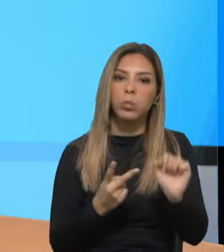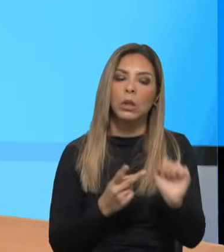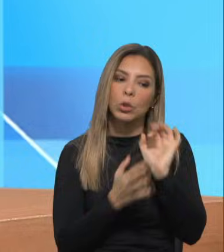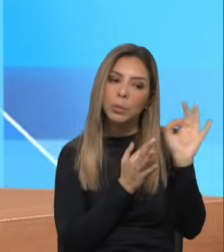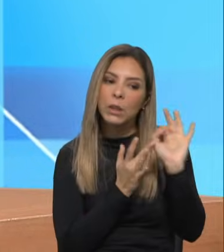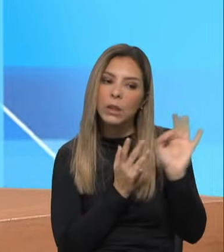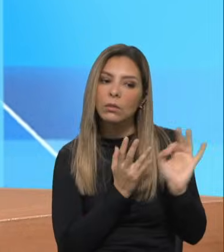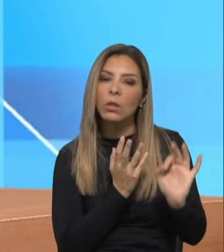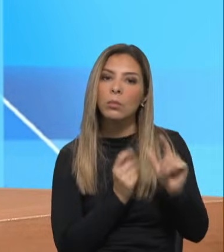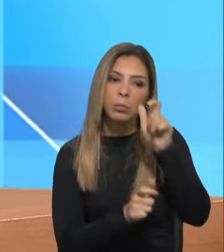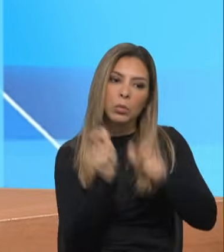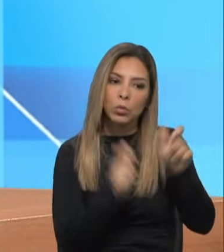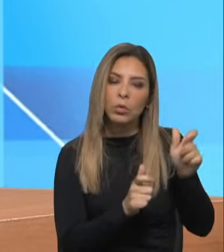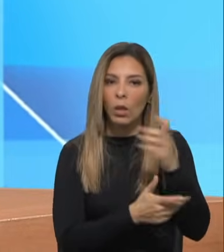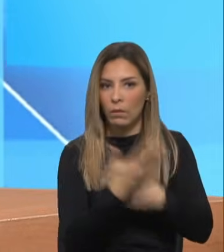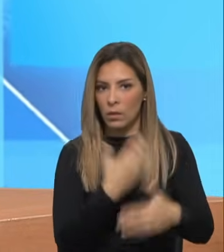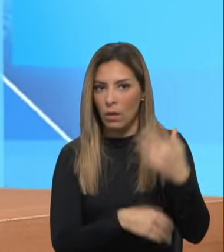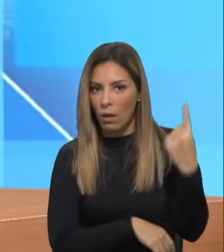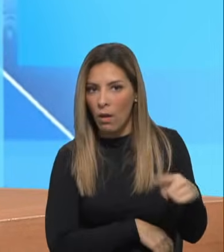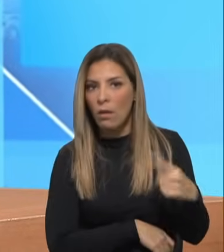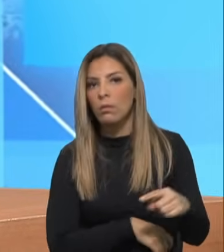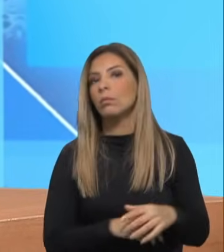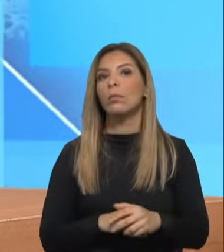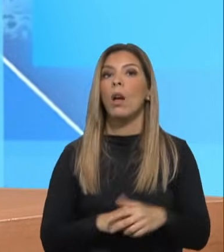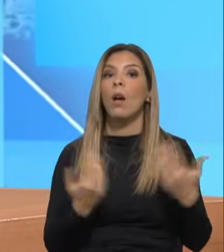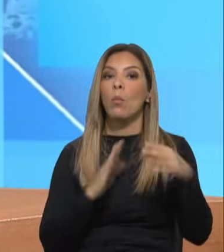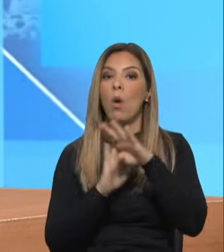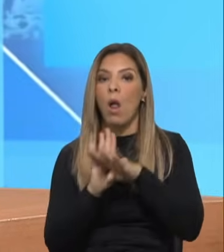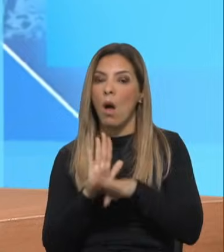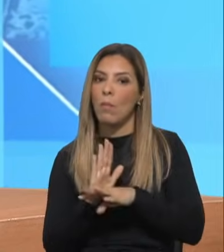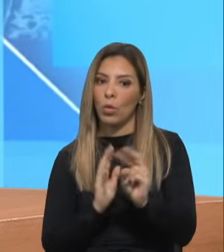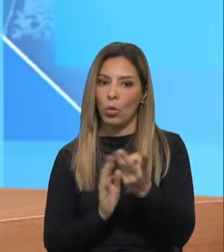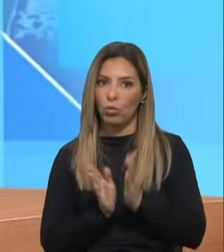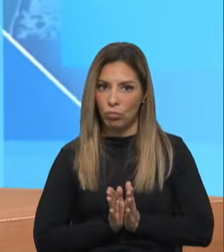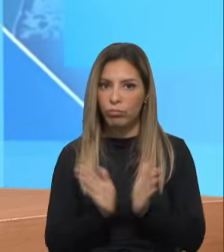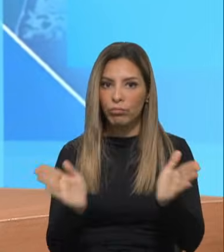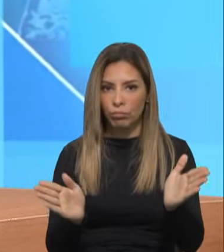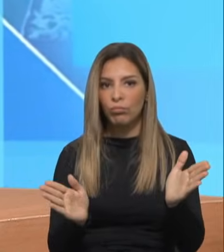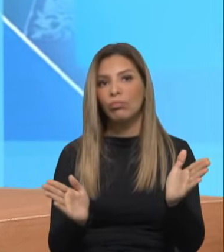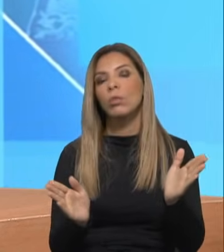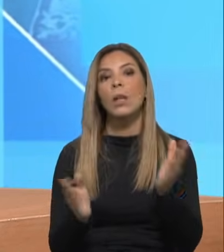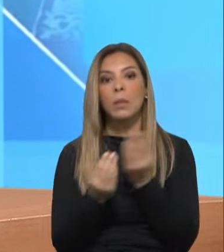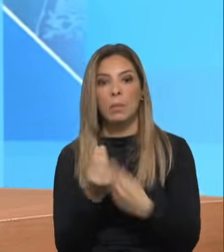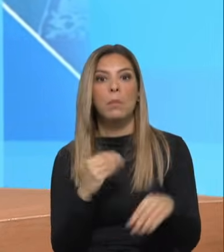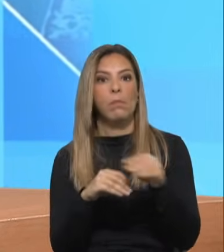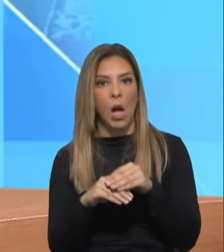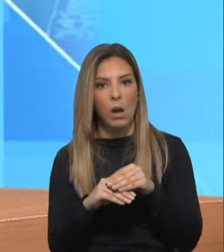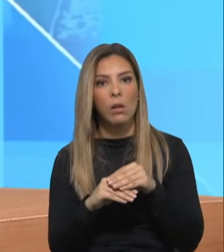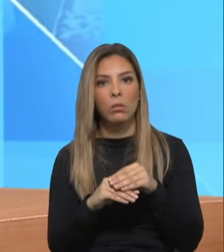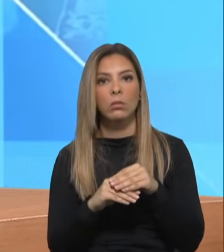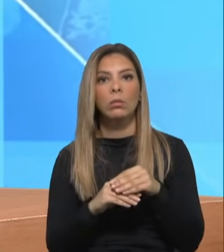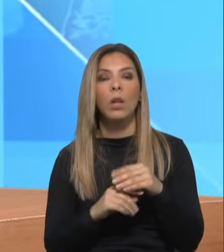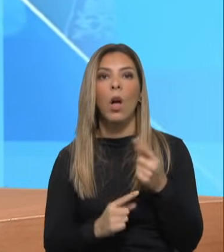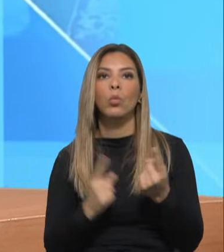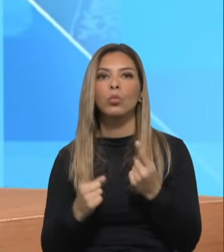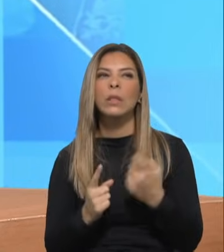com deficiência, não é? Mais do que 2 momentos, terá 2 programas que funcionarão em paralelo e em complementaridade, porque depois teremos também alguns